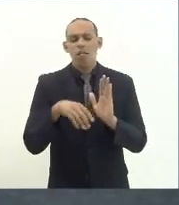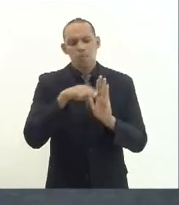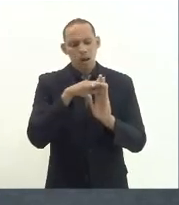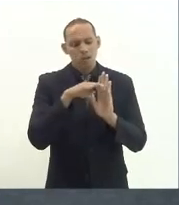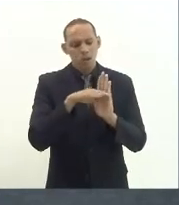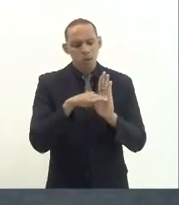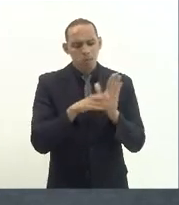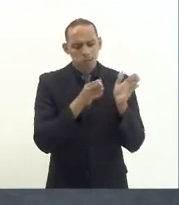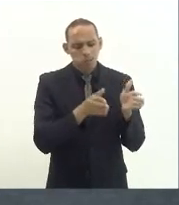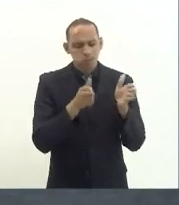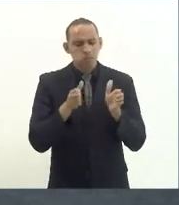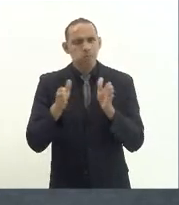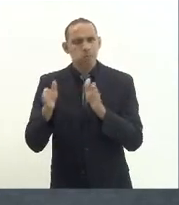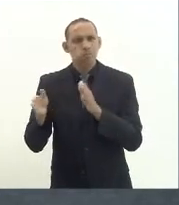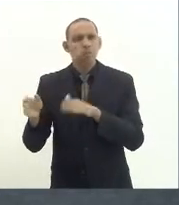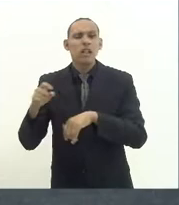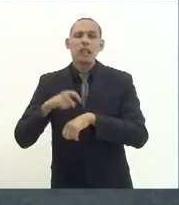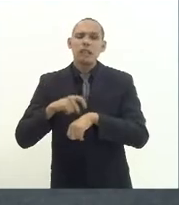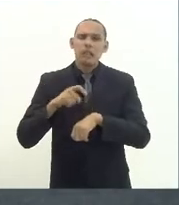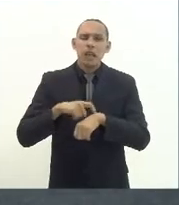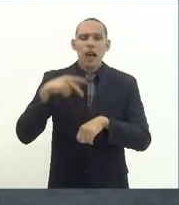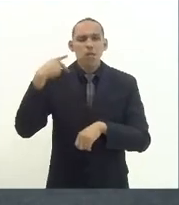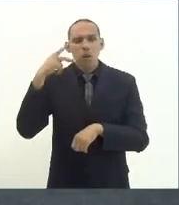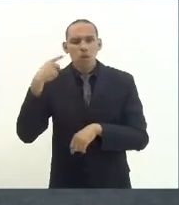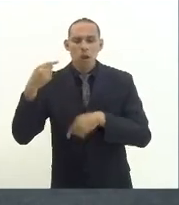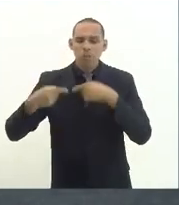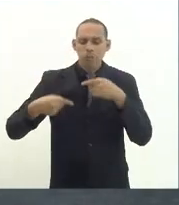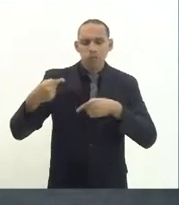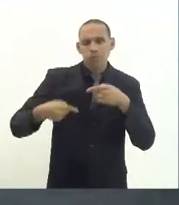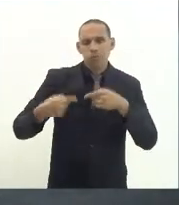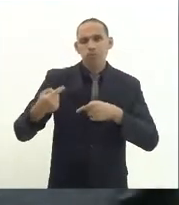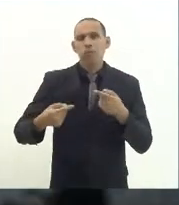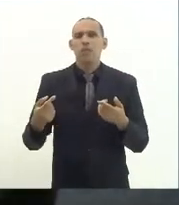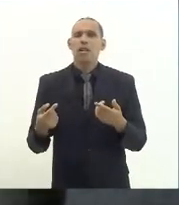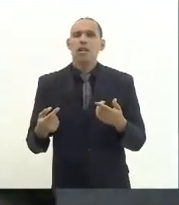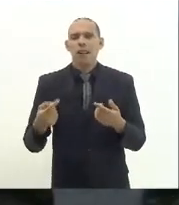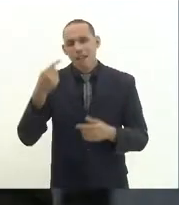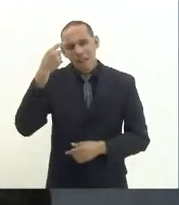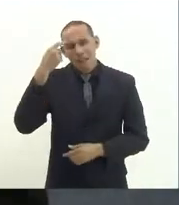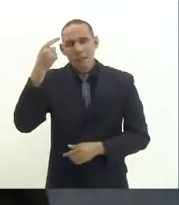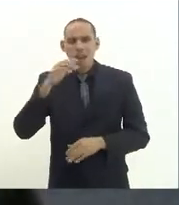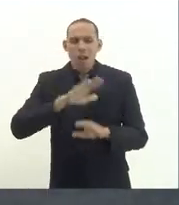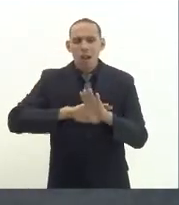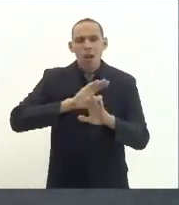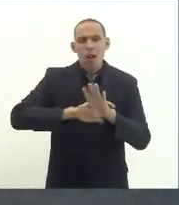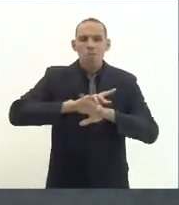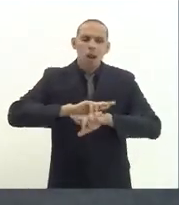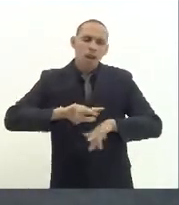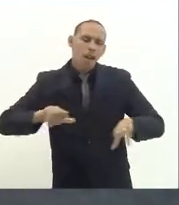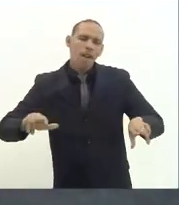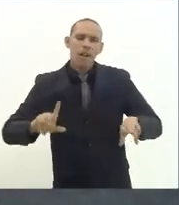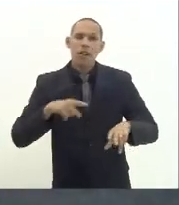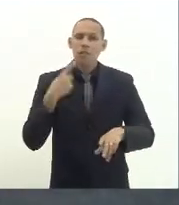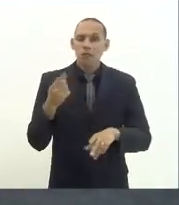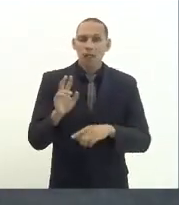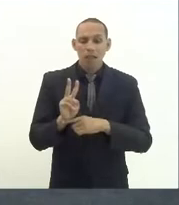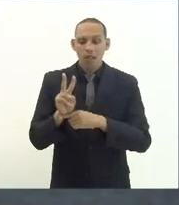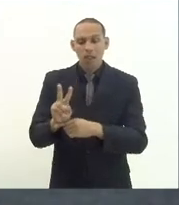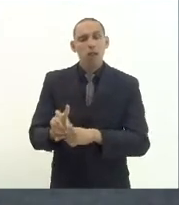com debate com todos os parlamentares das mais diversas linhas de ologicos nós temos defender aqui a